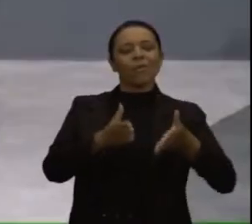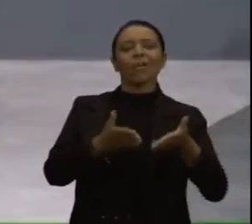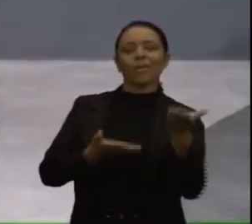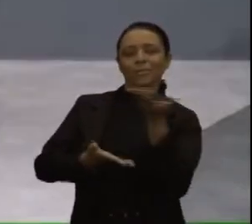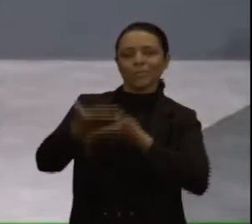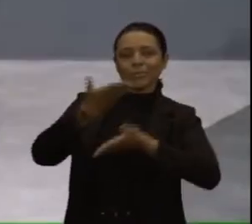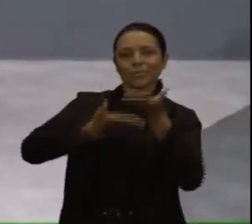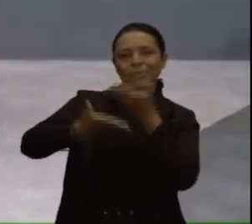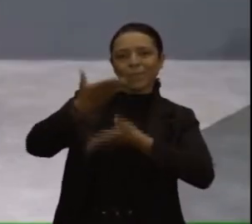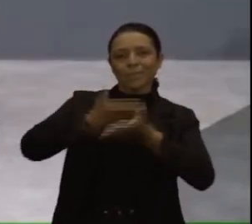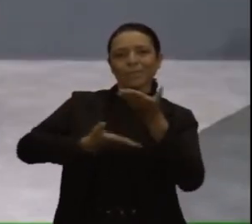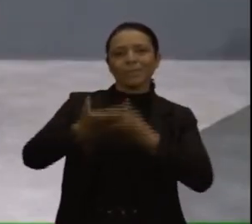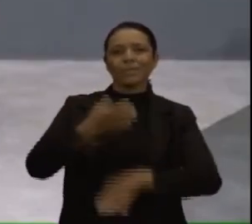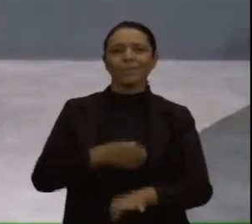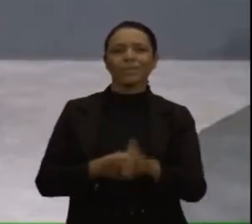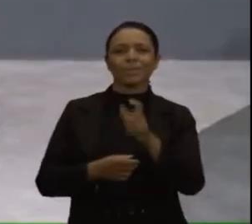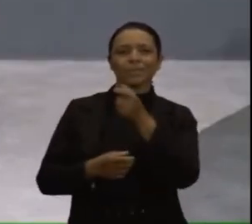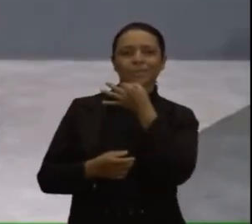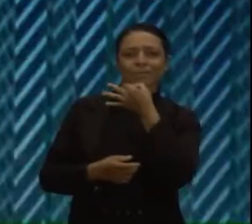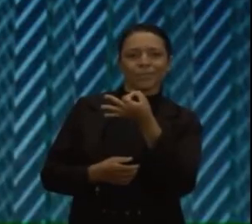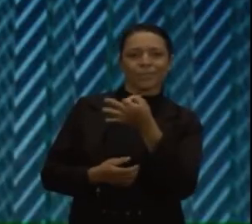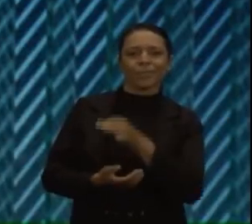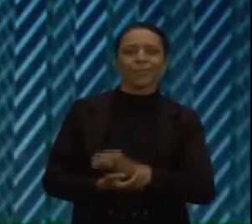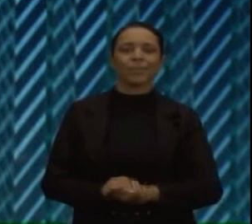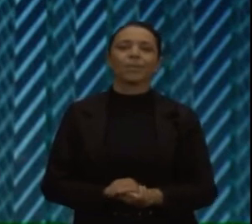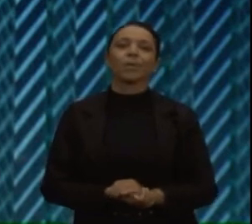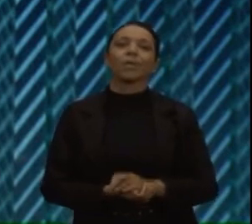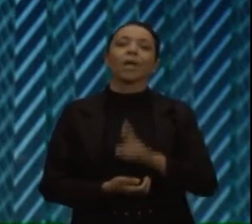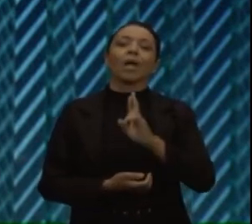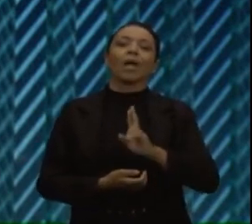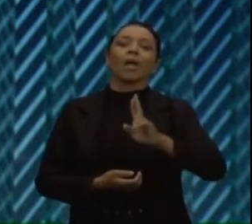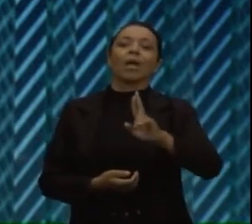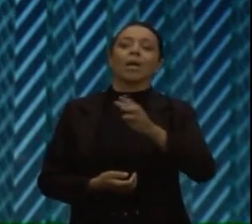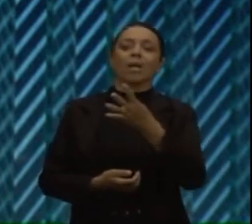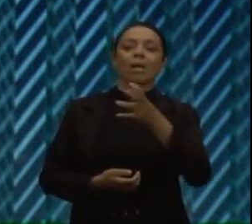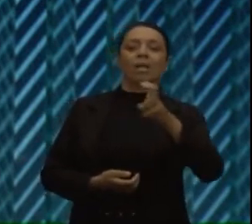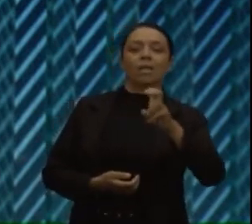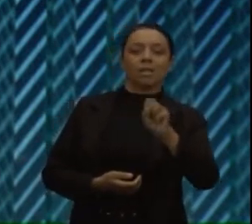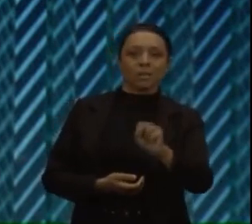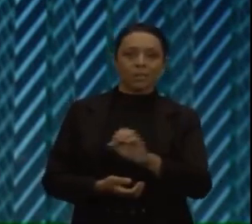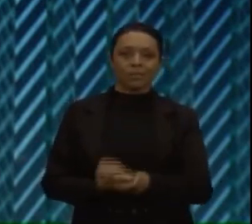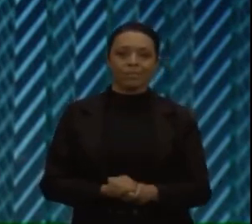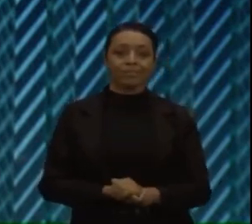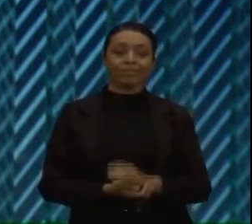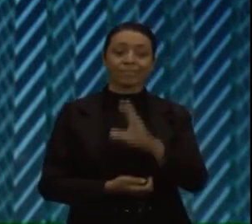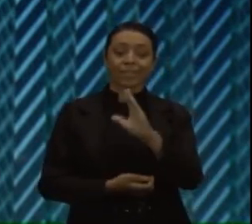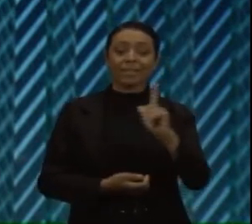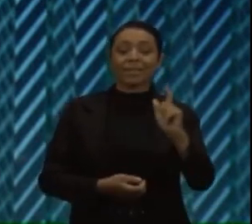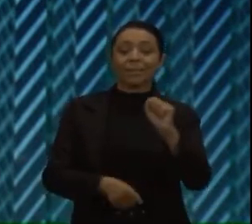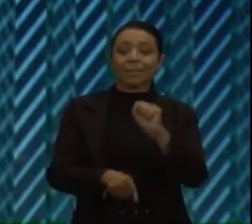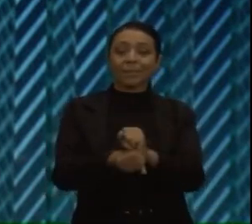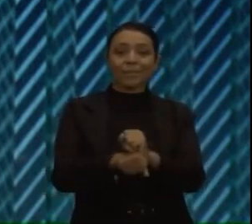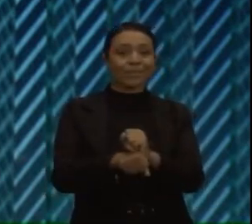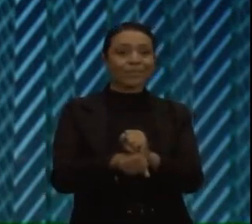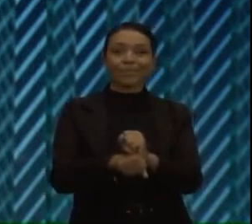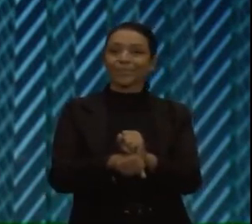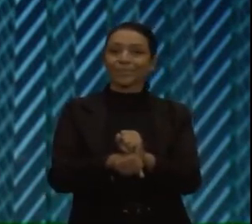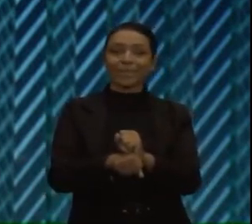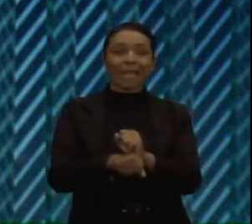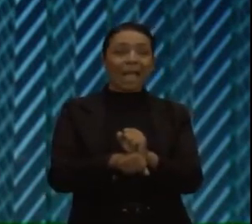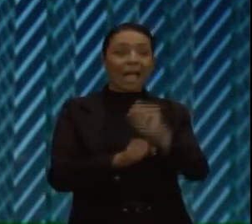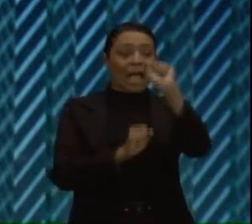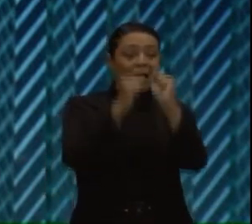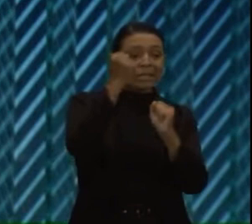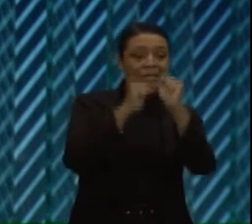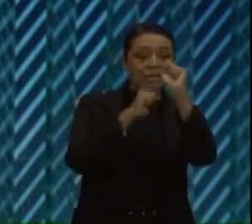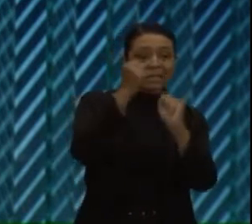diálogo réplica 45 segundos Campina parou de atrair indústrias Campina parou de trazer salários